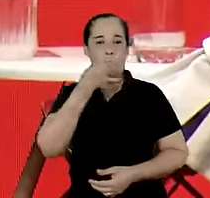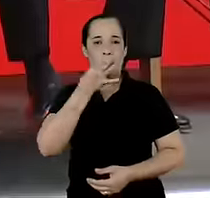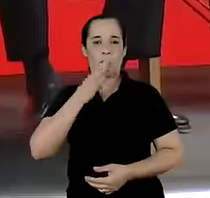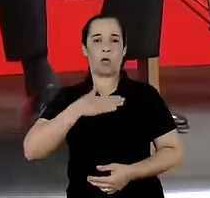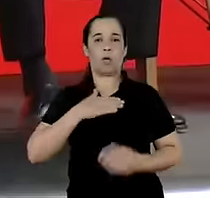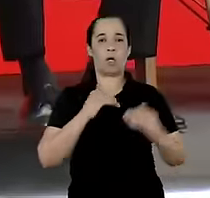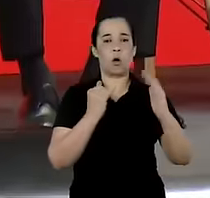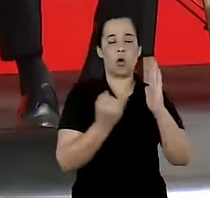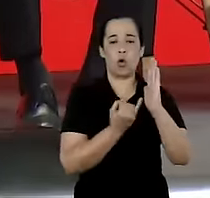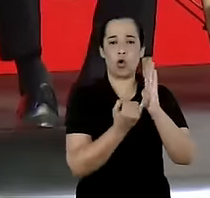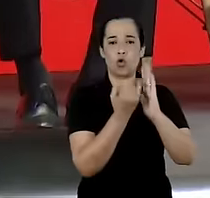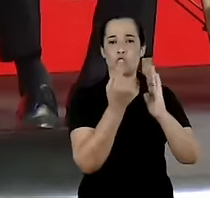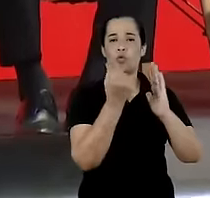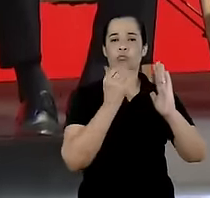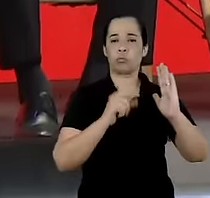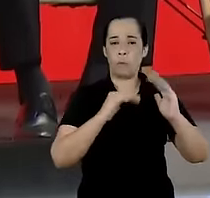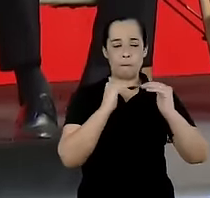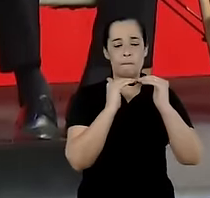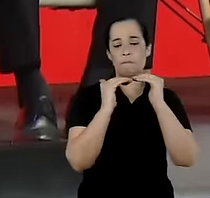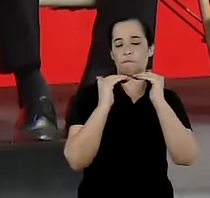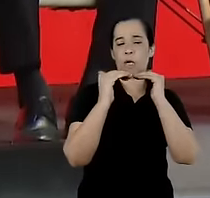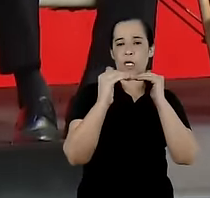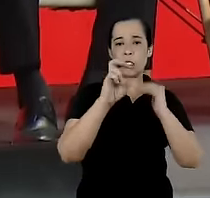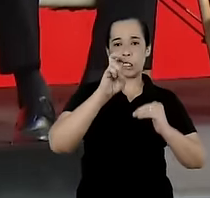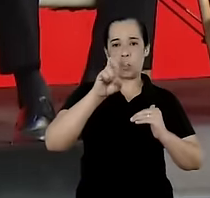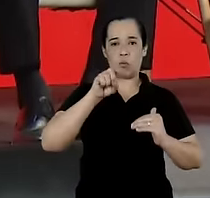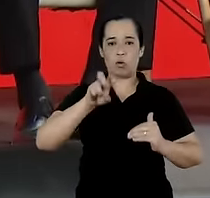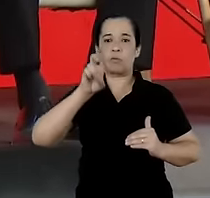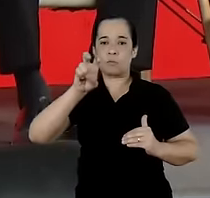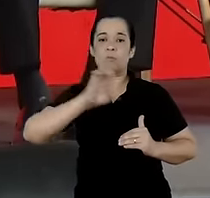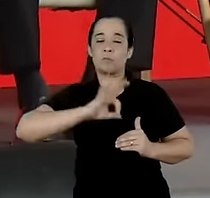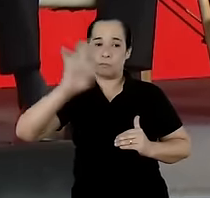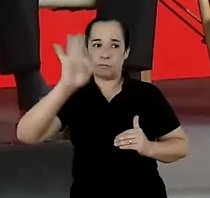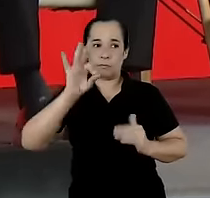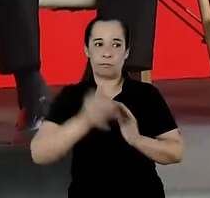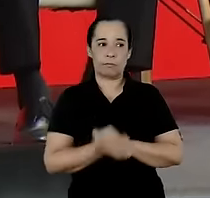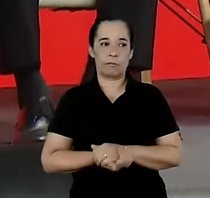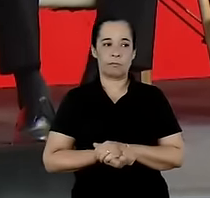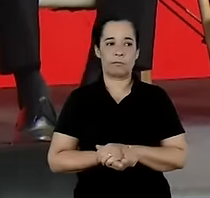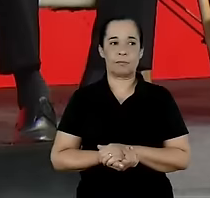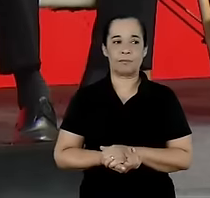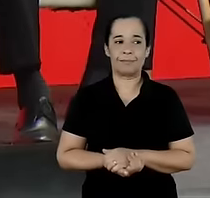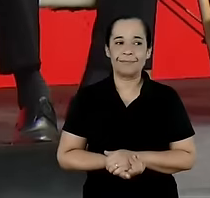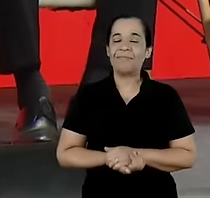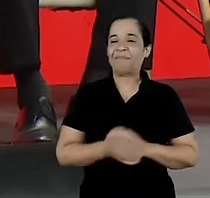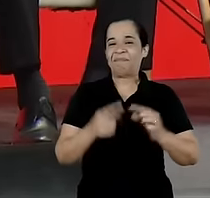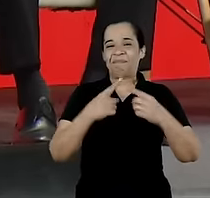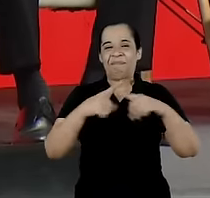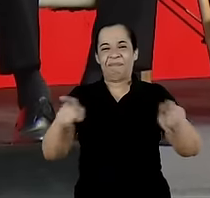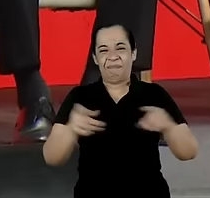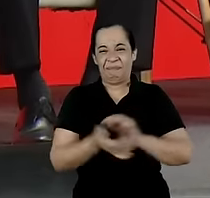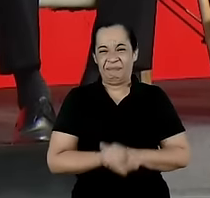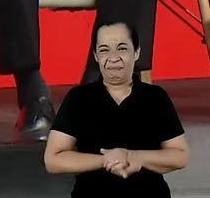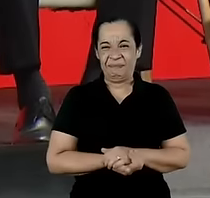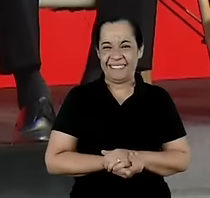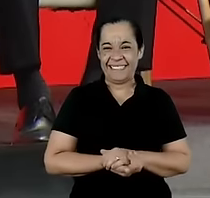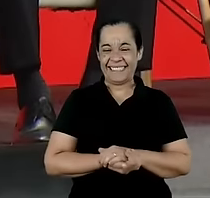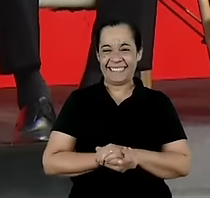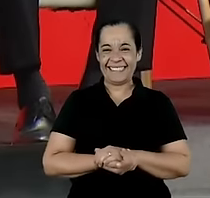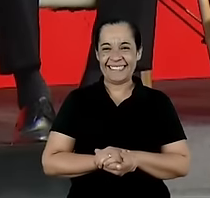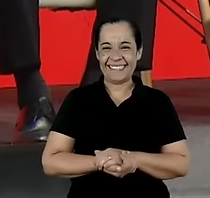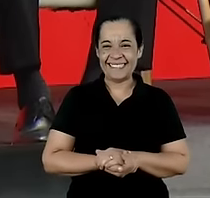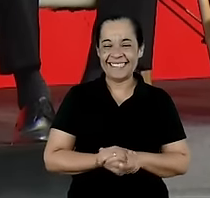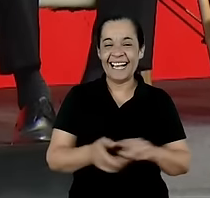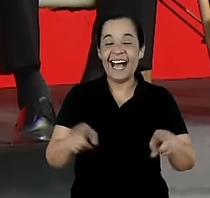Fed a gente vai ficar em 5,5 e quando para e quando F já sinaliza acho que a grande Pergunta vai ser quando quer dizer a